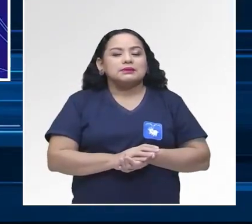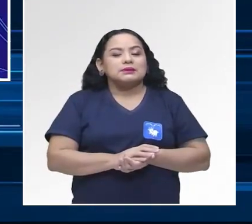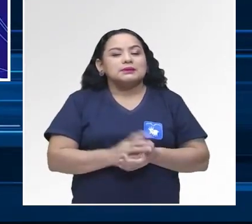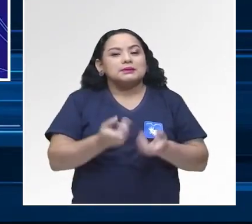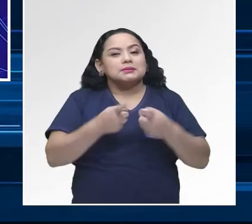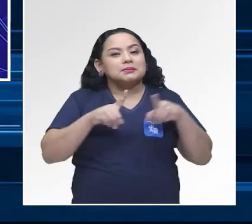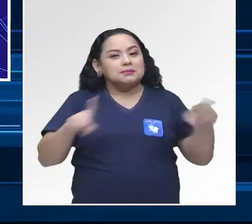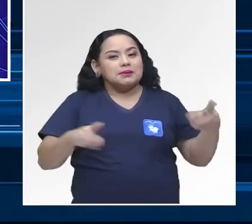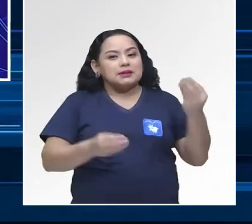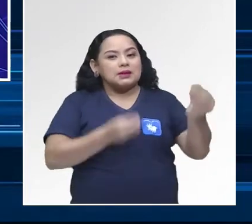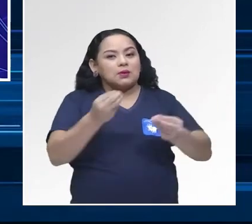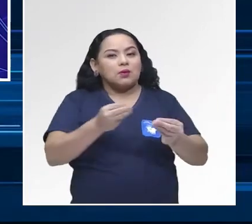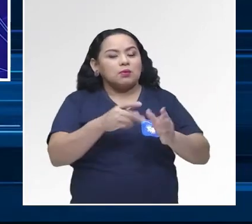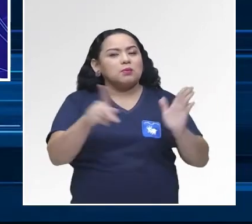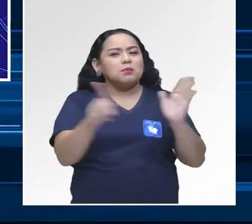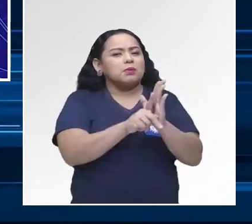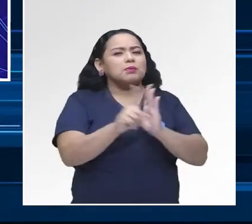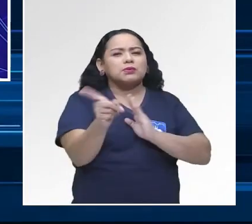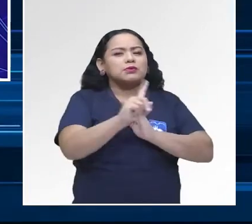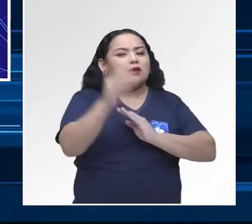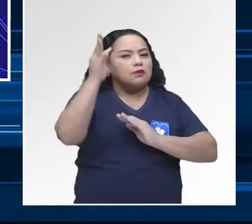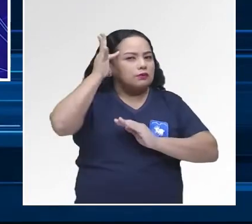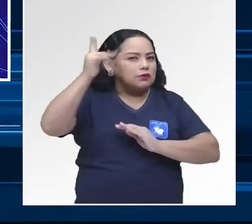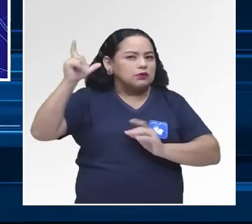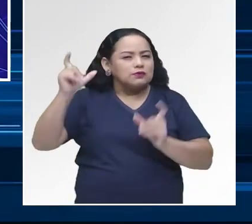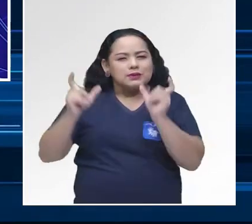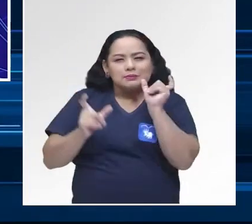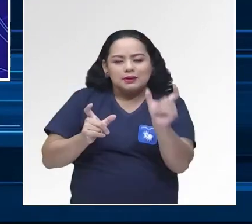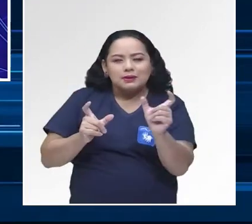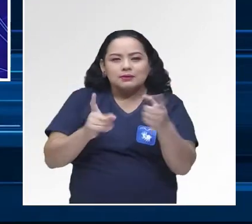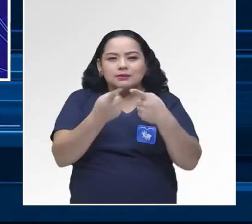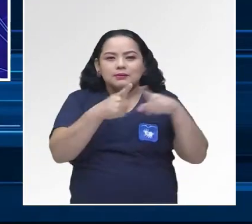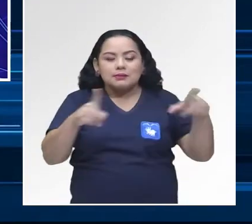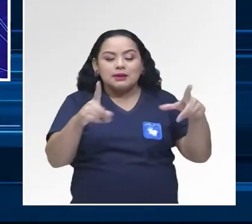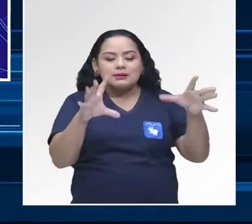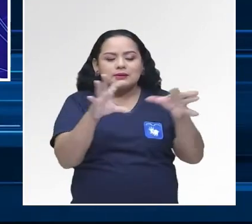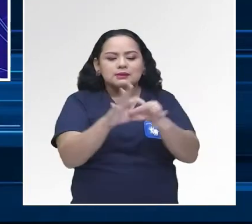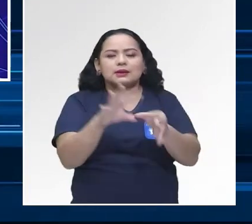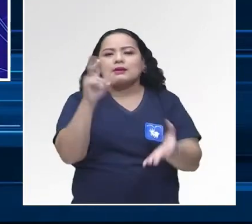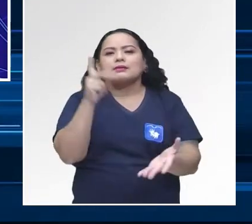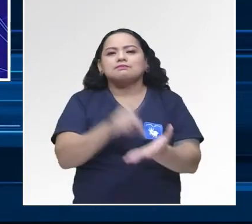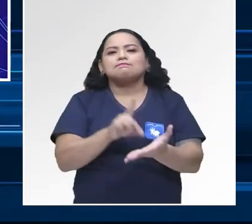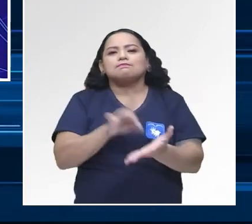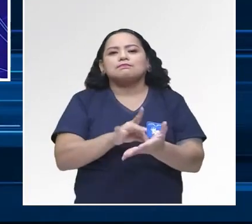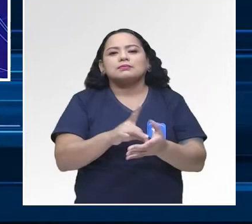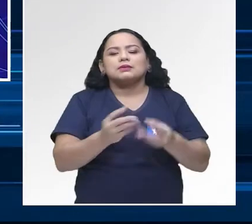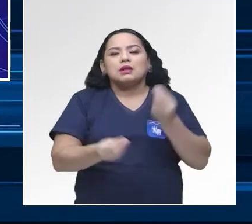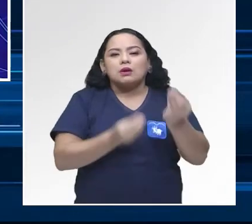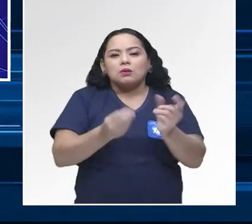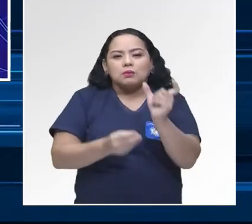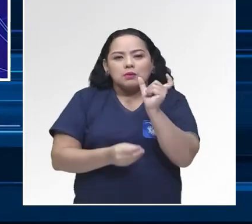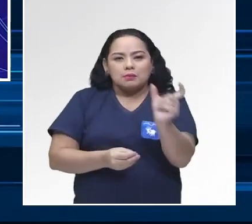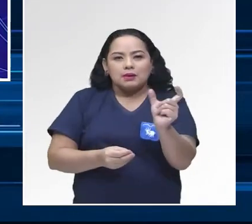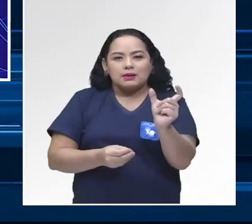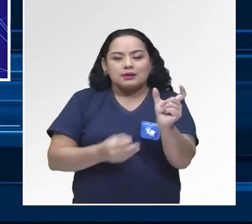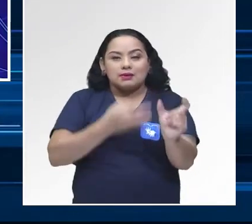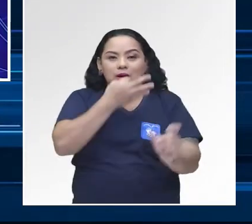ser exclusividade da filosofia, mas ela está muito ligada, que é a questão da